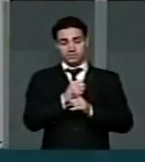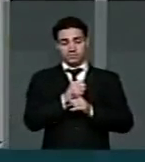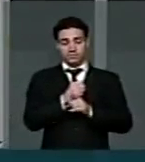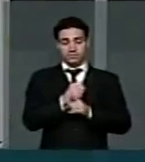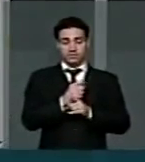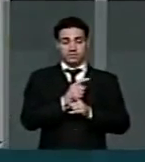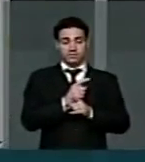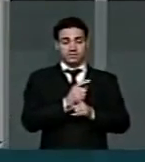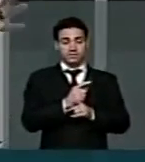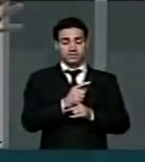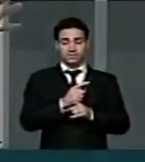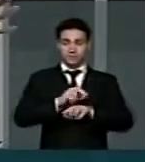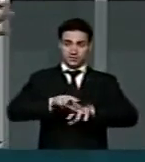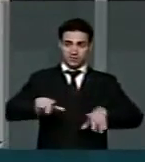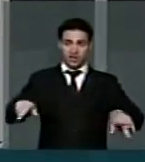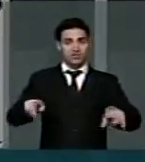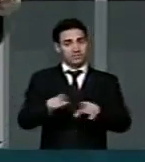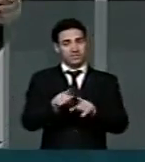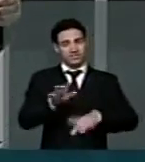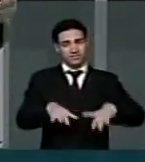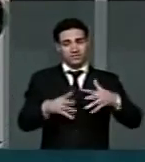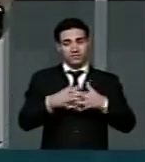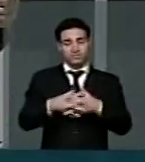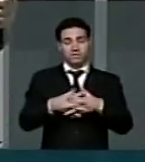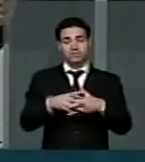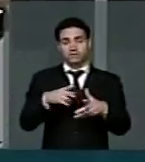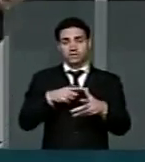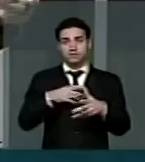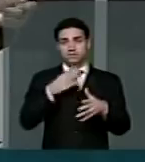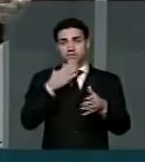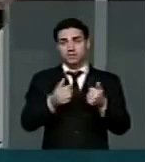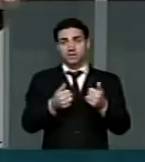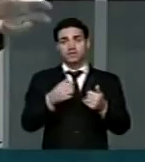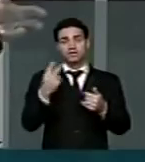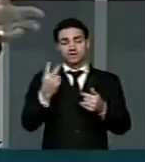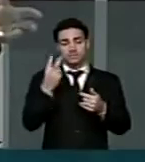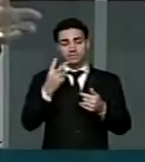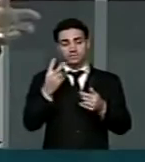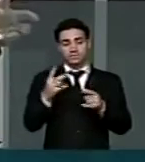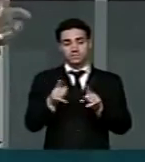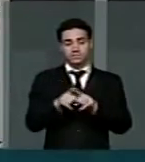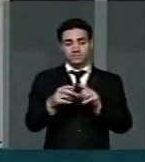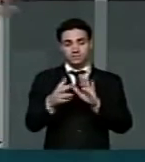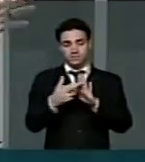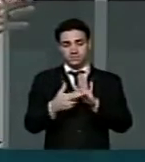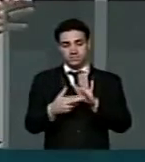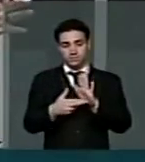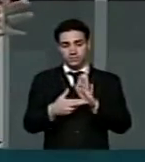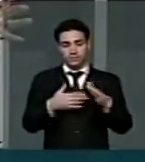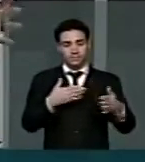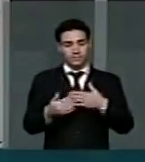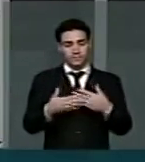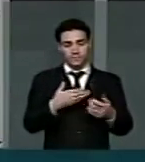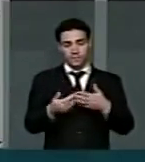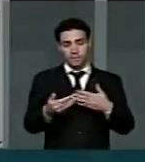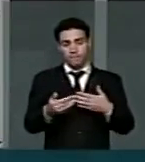difusa, às vezes confusa, clama, com ideias, causas, valores, princípios, quaisquer que